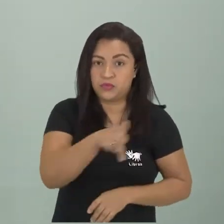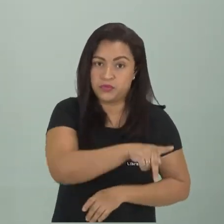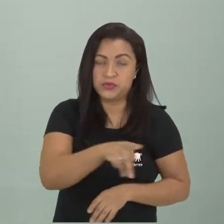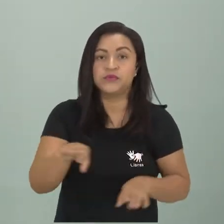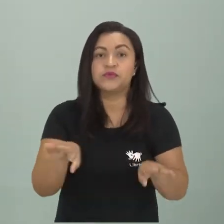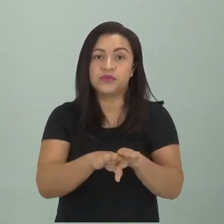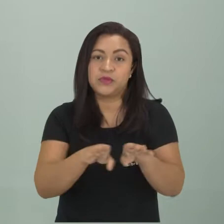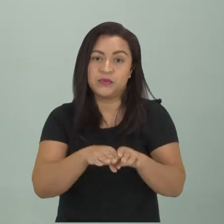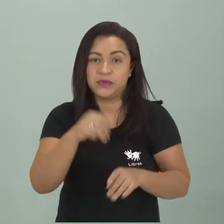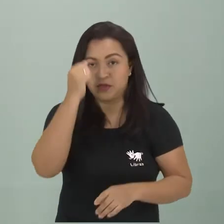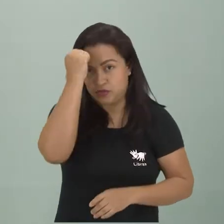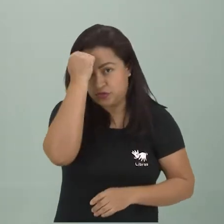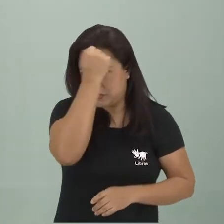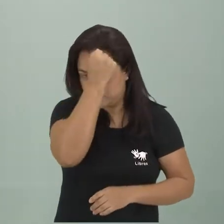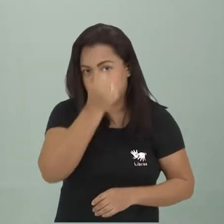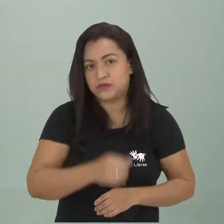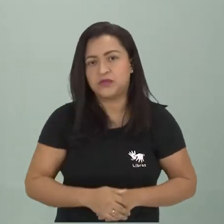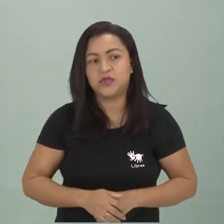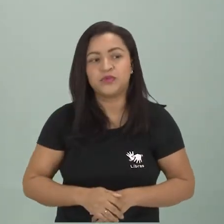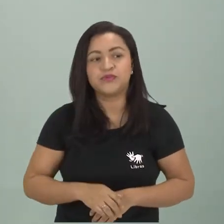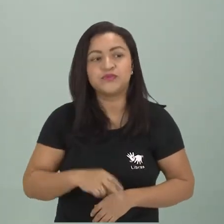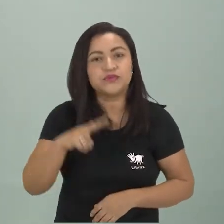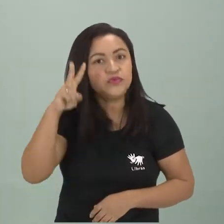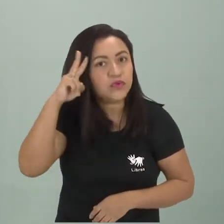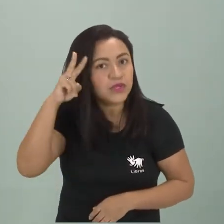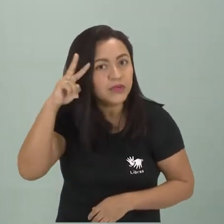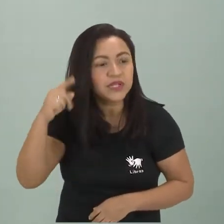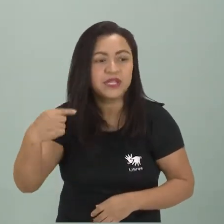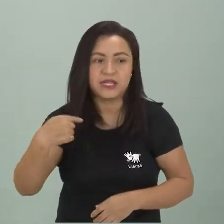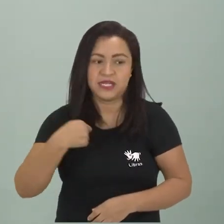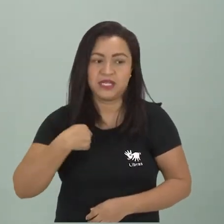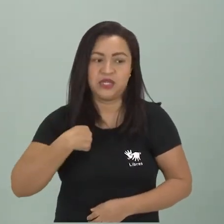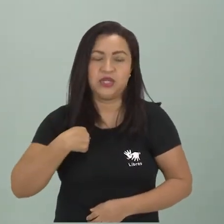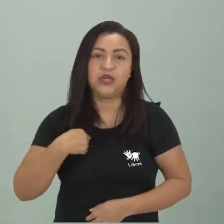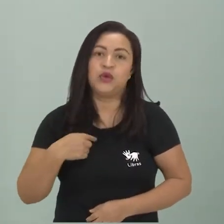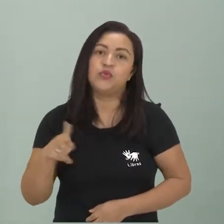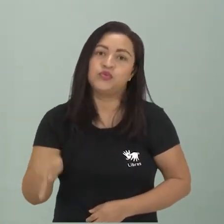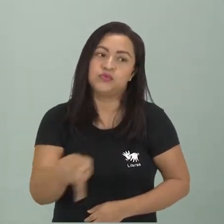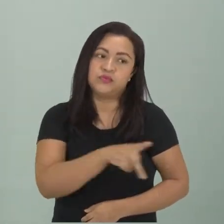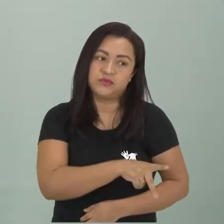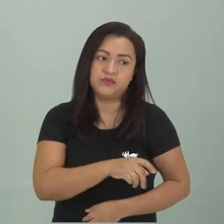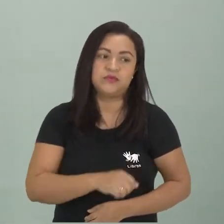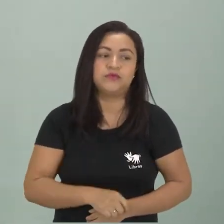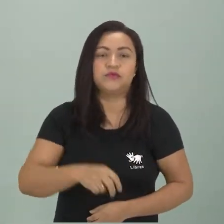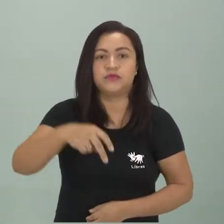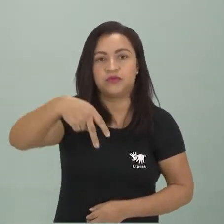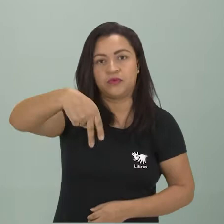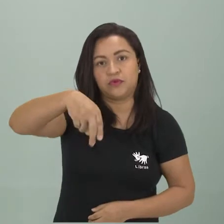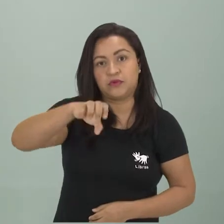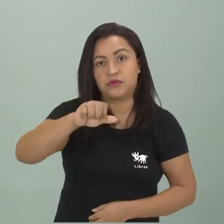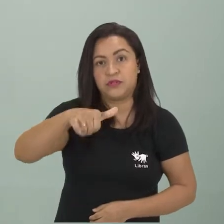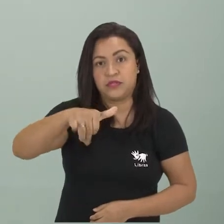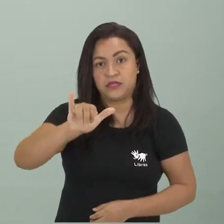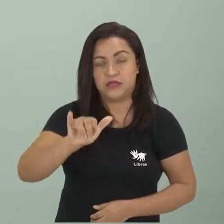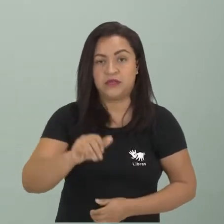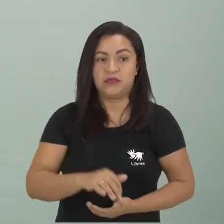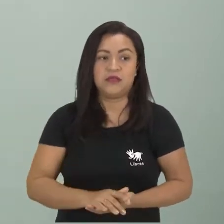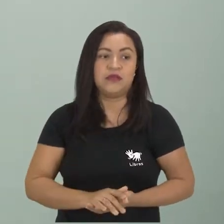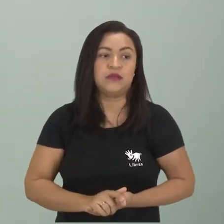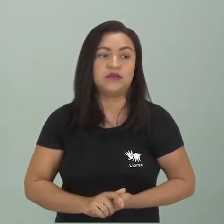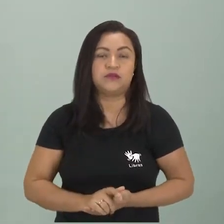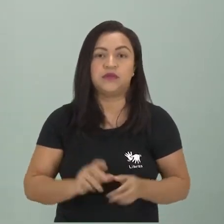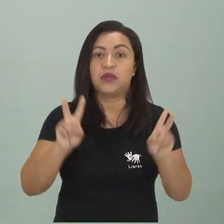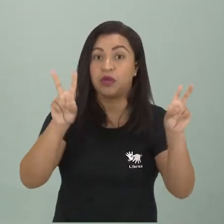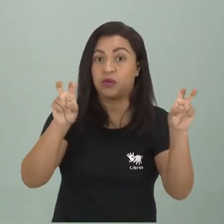de Sociologia. E só para lembrar, eu sou o professor Ney Araújo e agora anote o tema